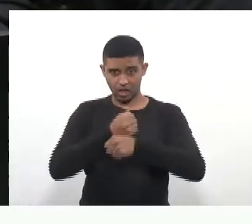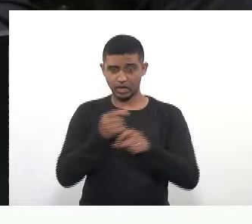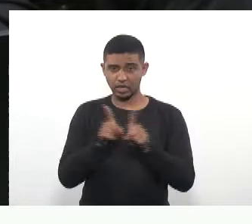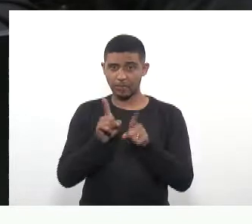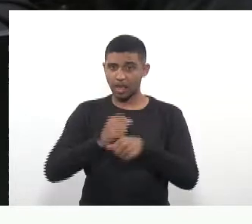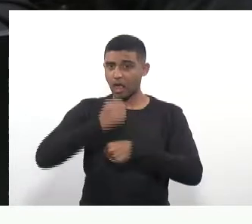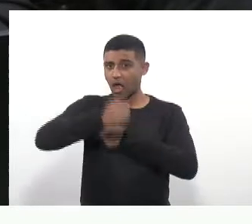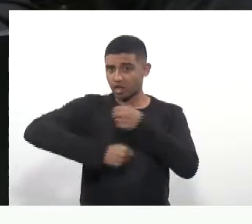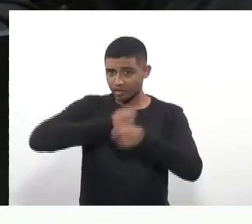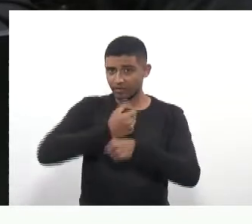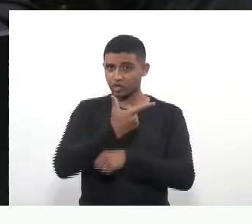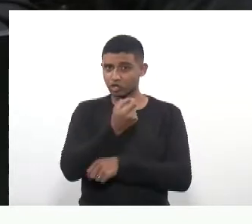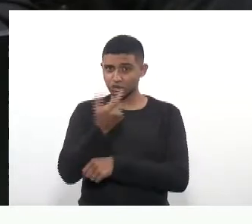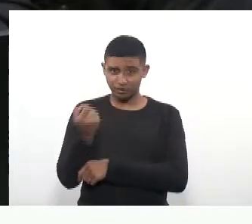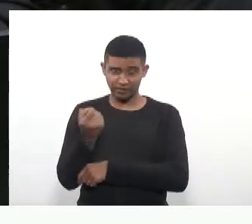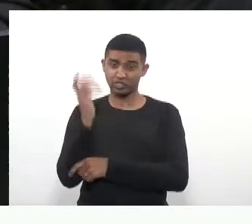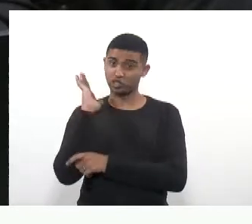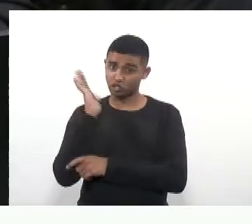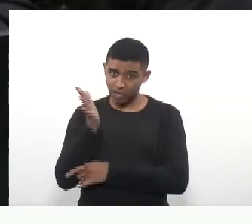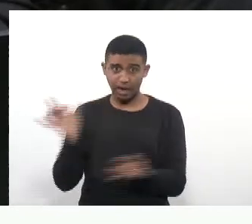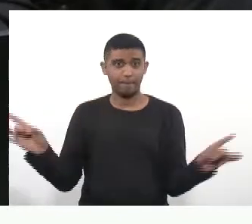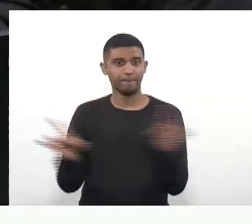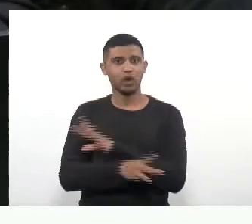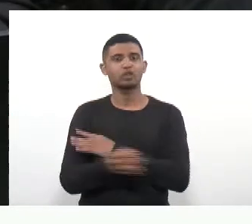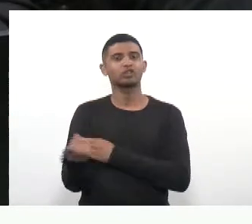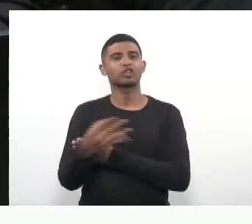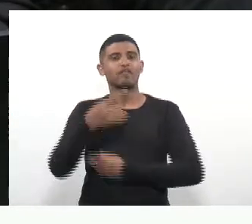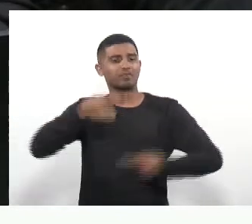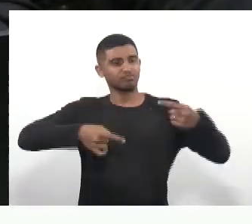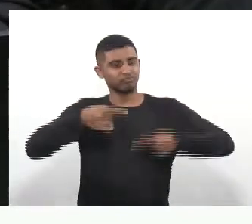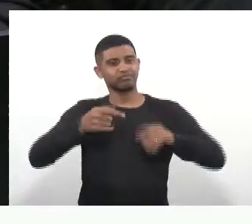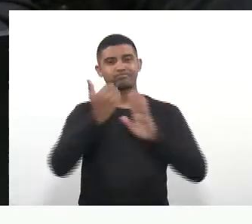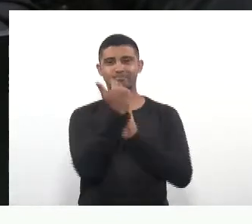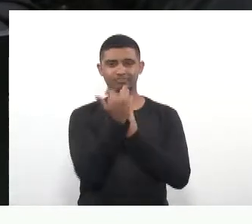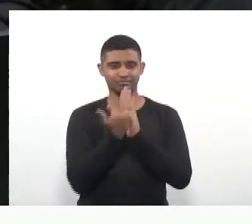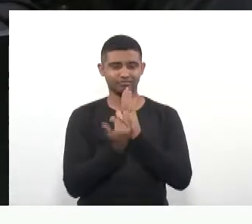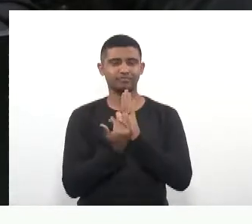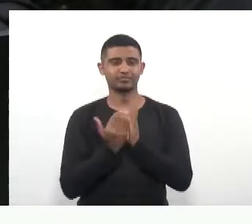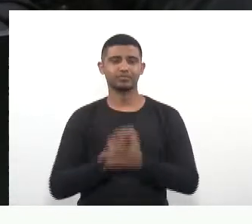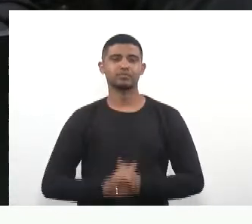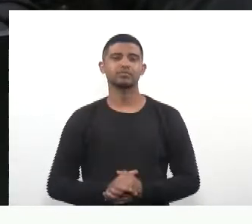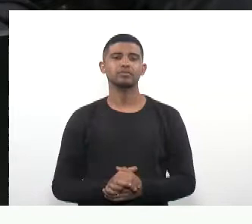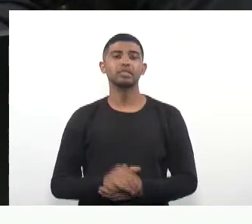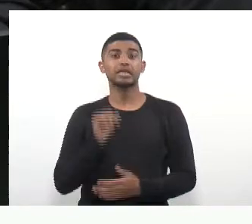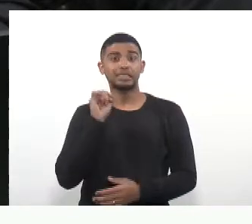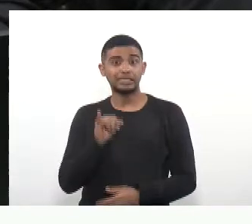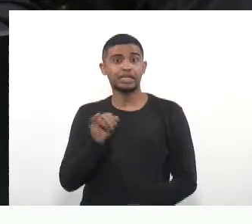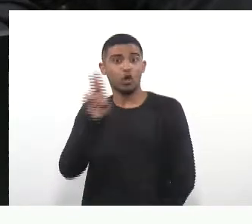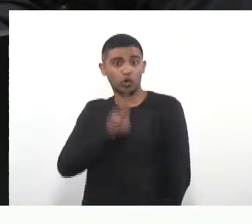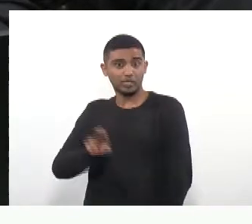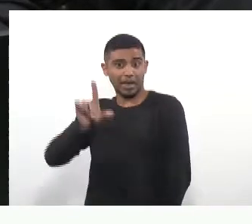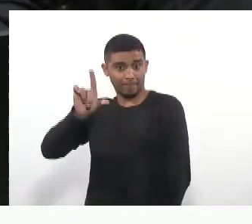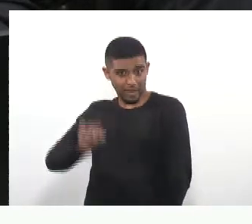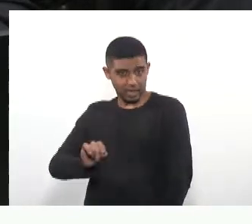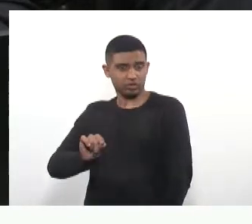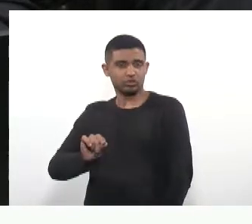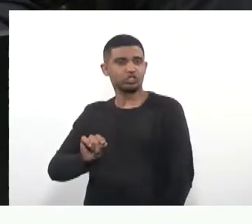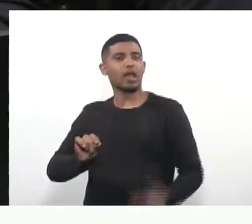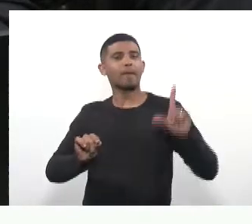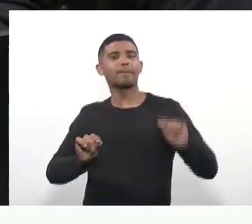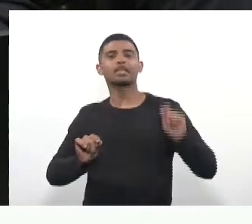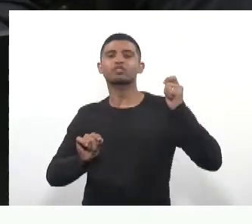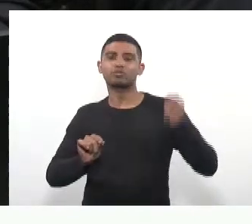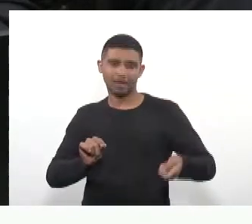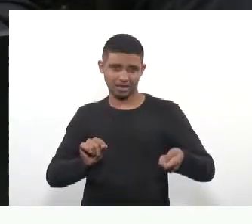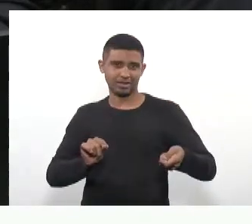de 2020 inteirinho já a nova política, quanto menos você consumir, menos você paga. Hoje não,